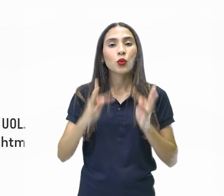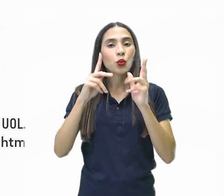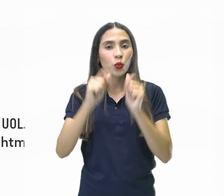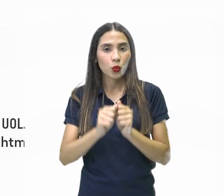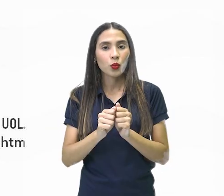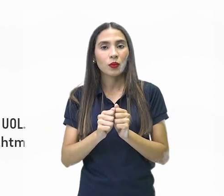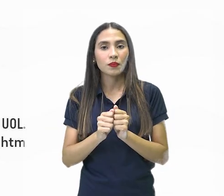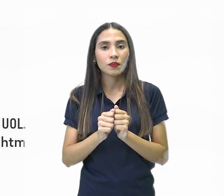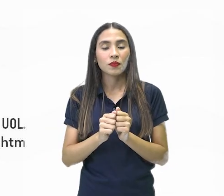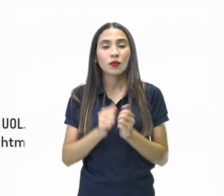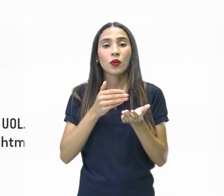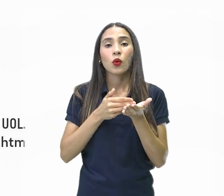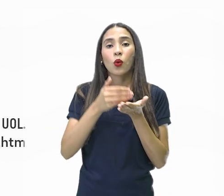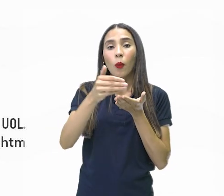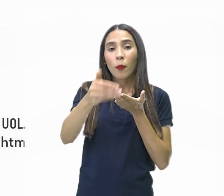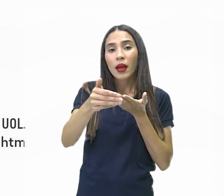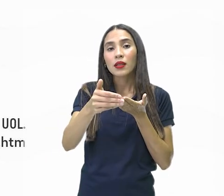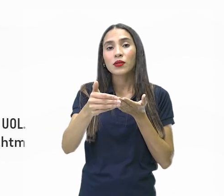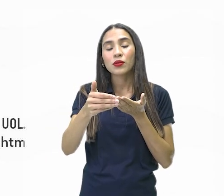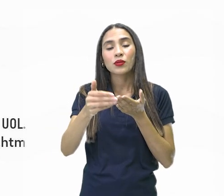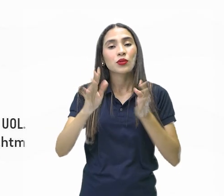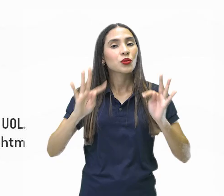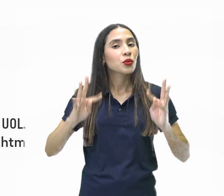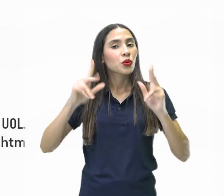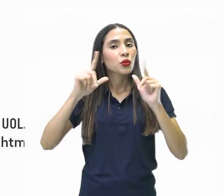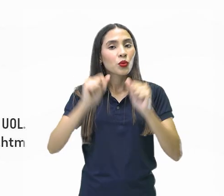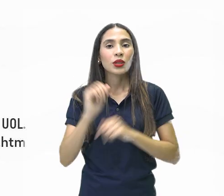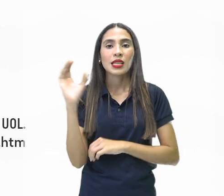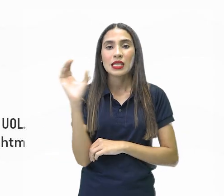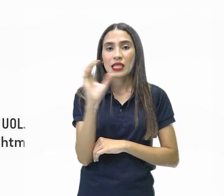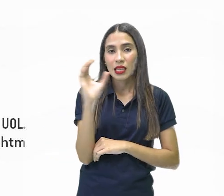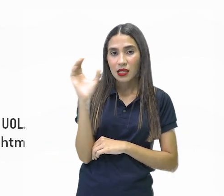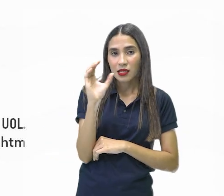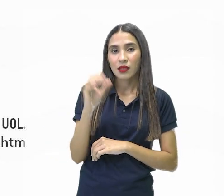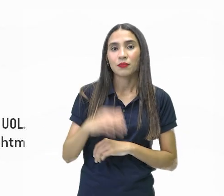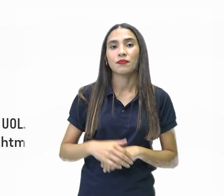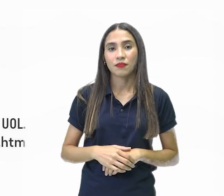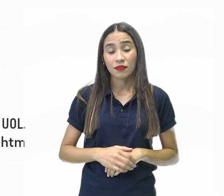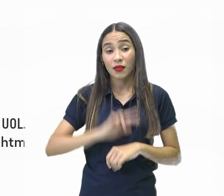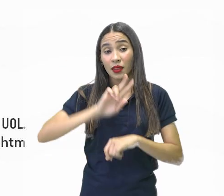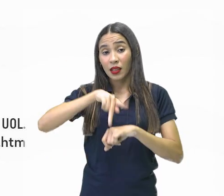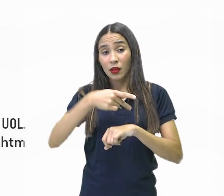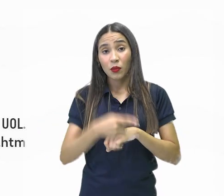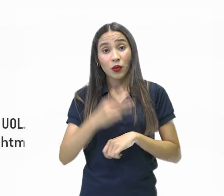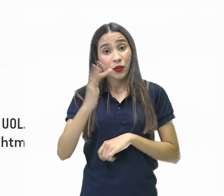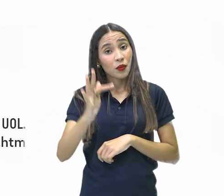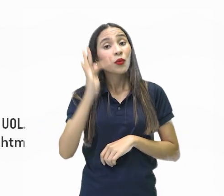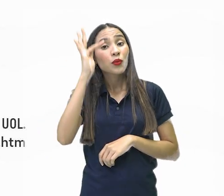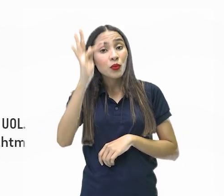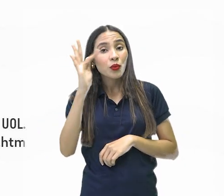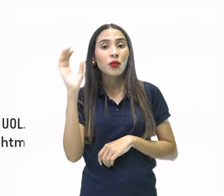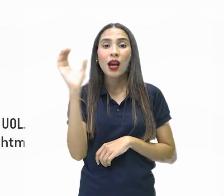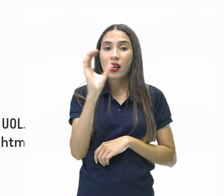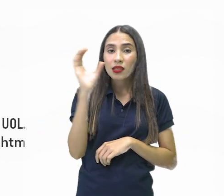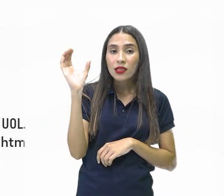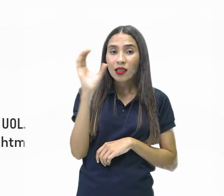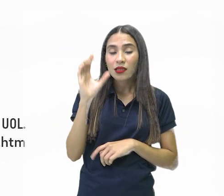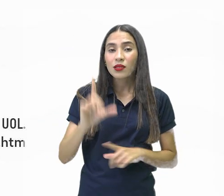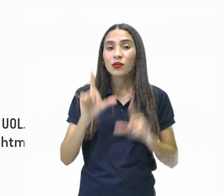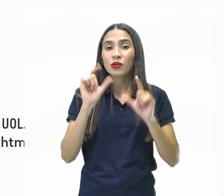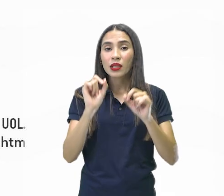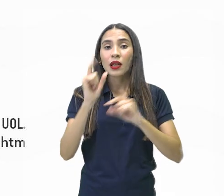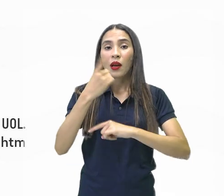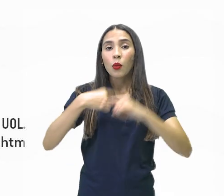início de tudo. É o início de todas as ciências. Depois, no futuro, as ciências